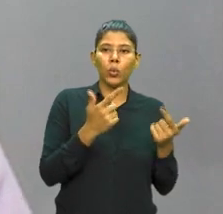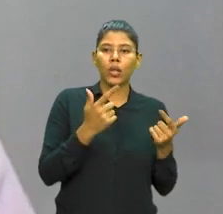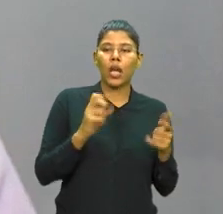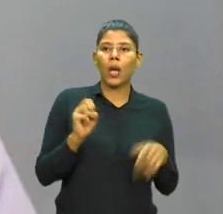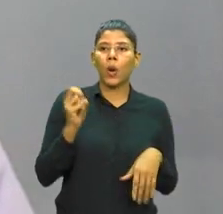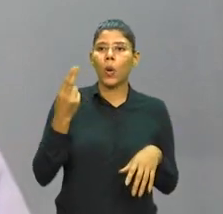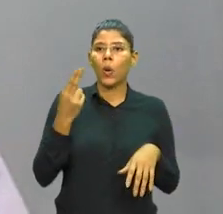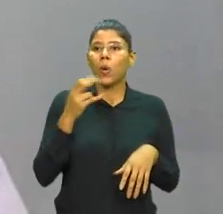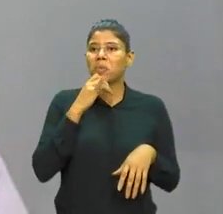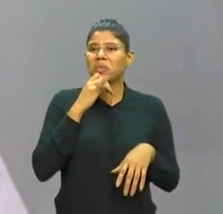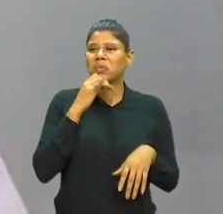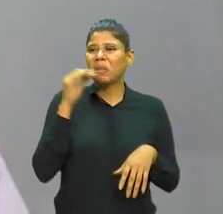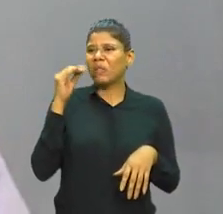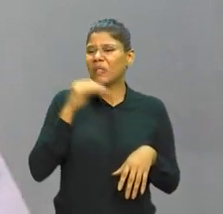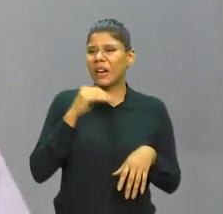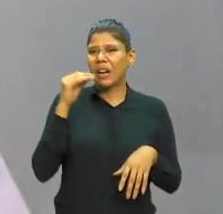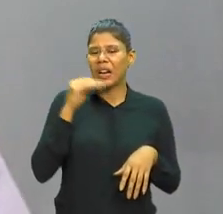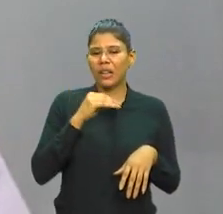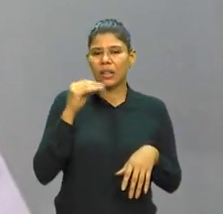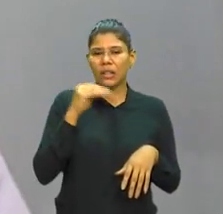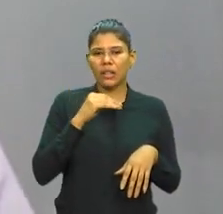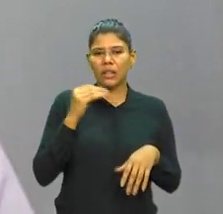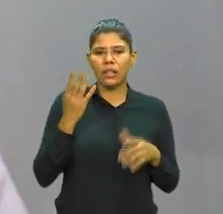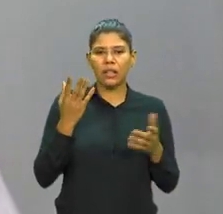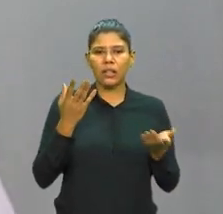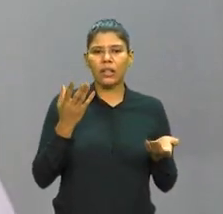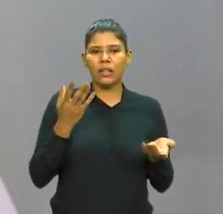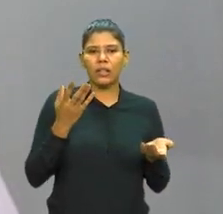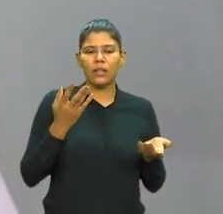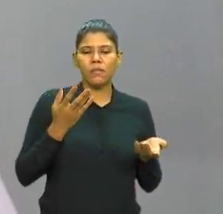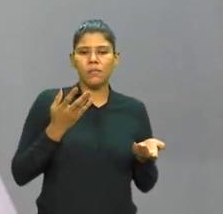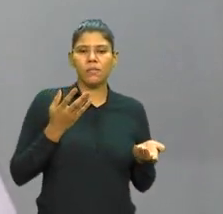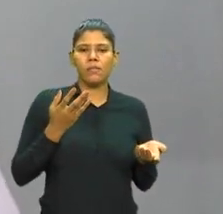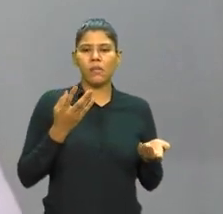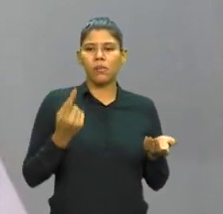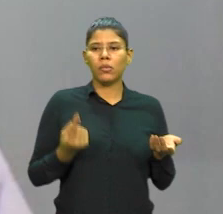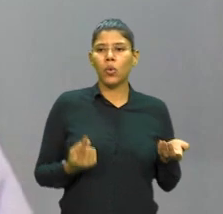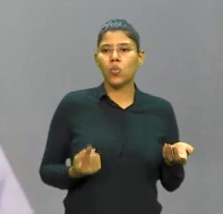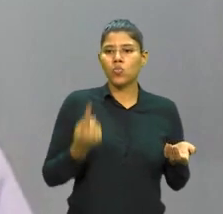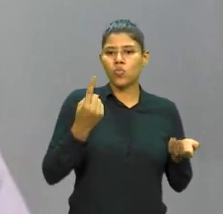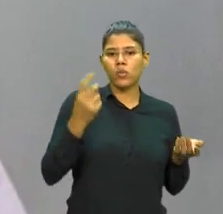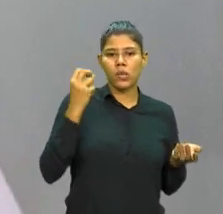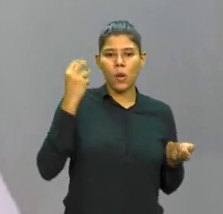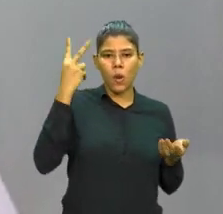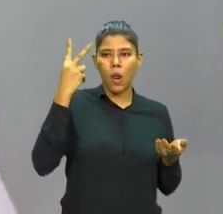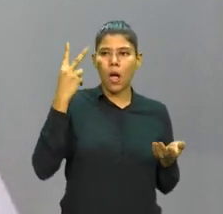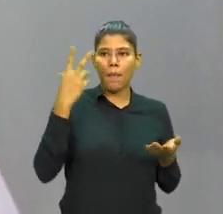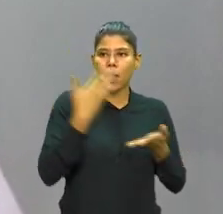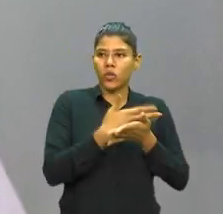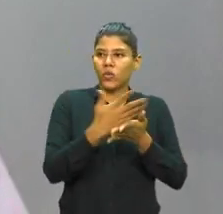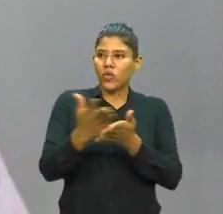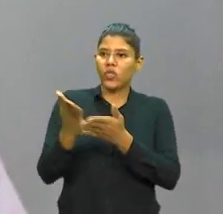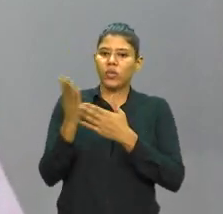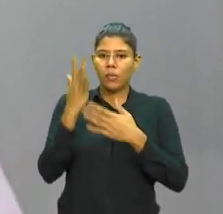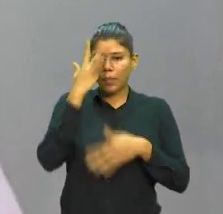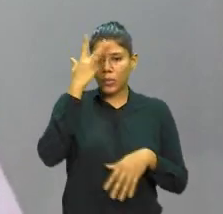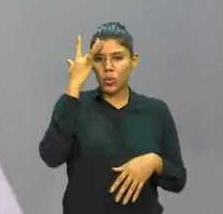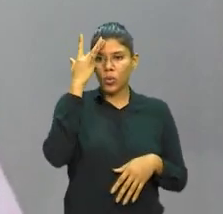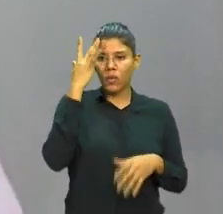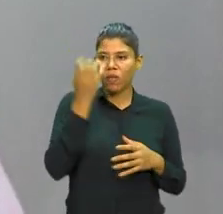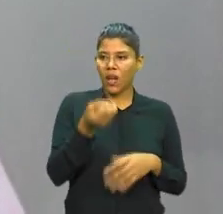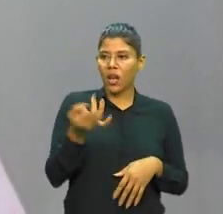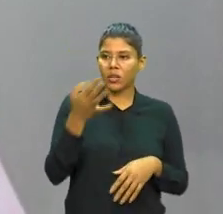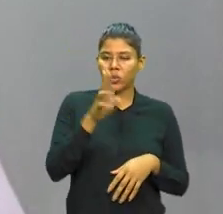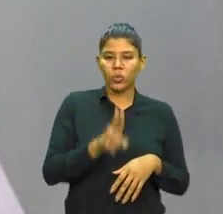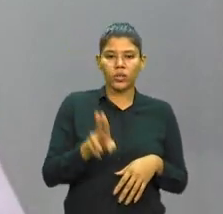frágil né quando ela era existente um celular para ser dividido pra família toda então eh